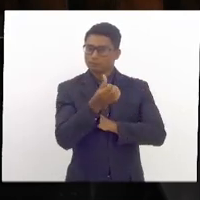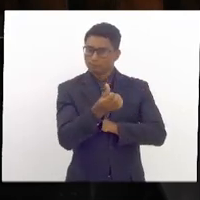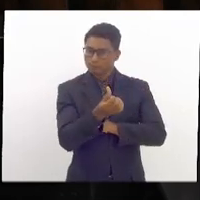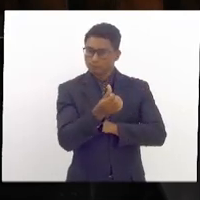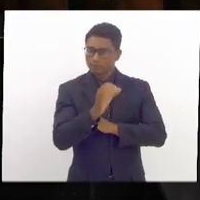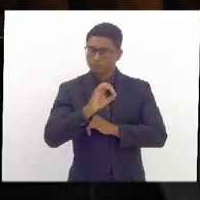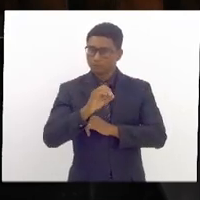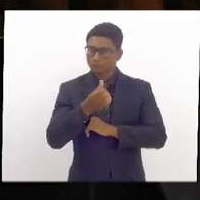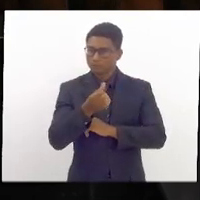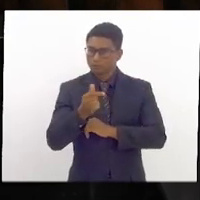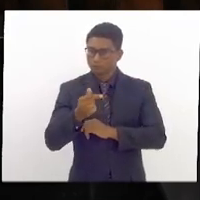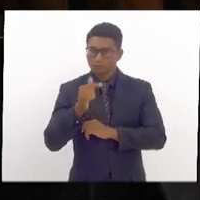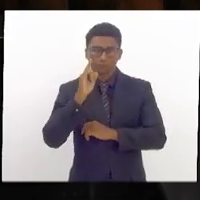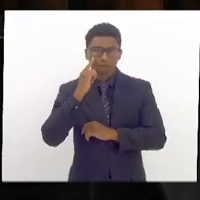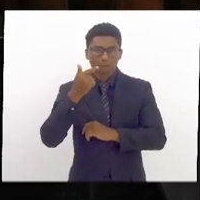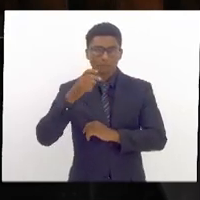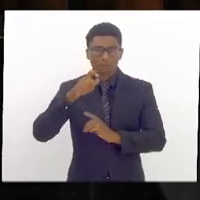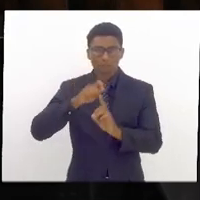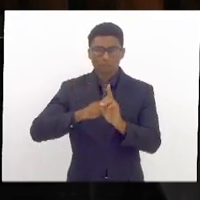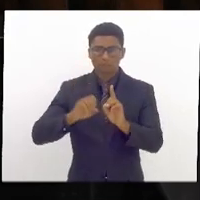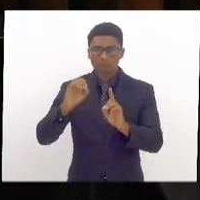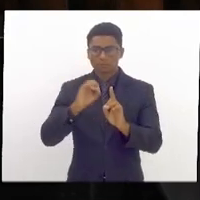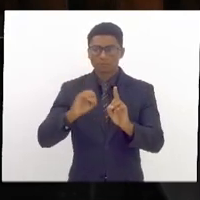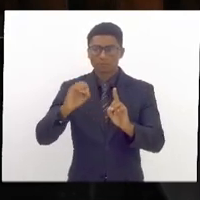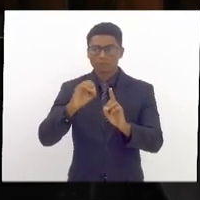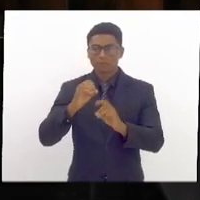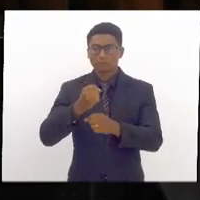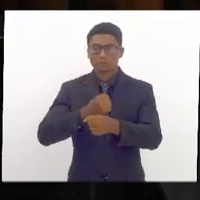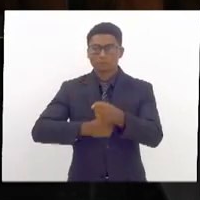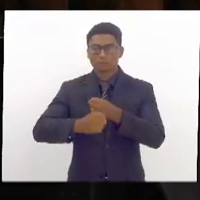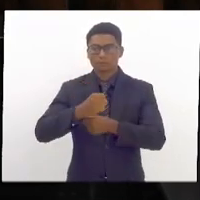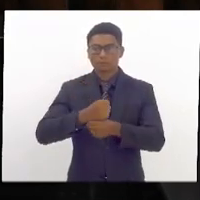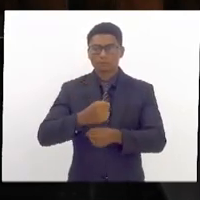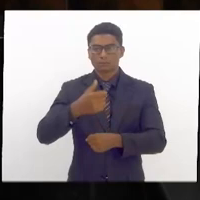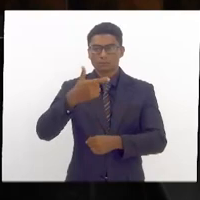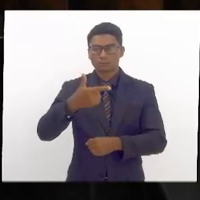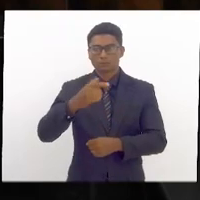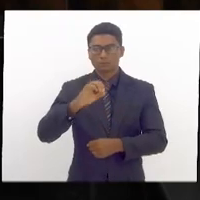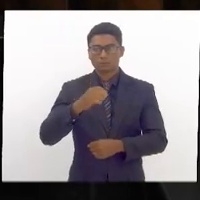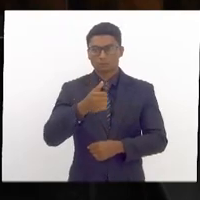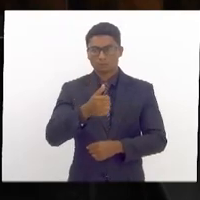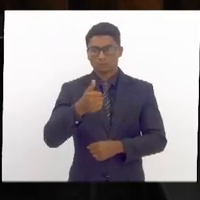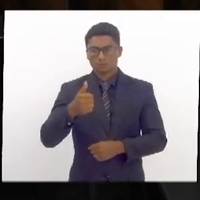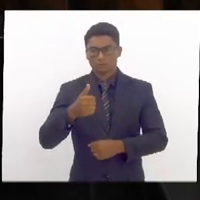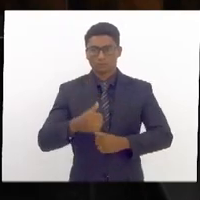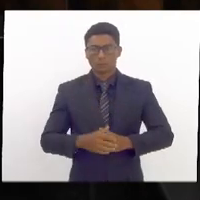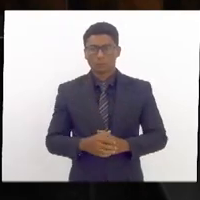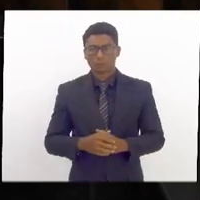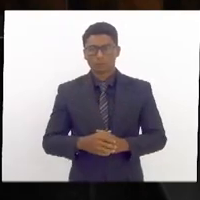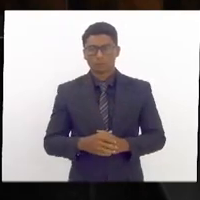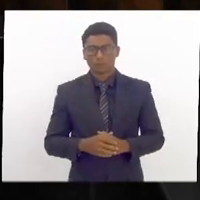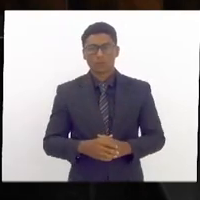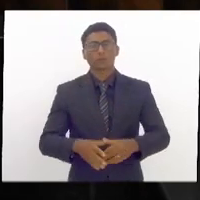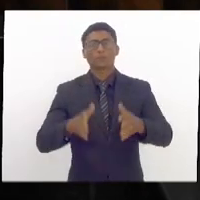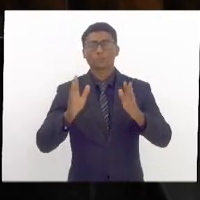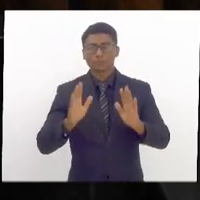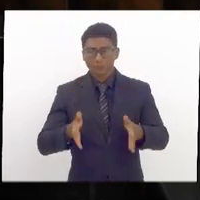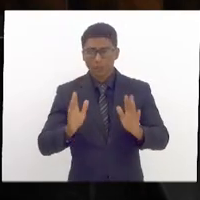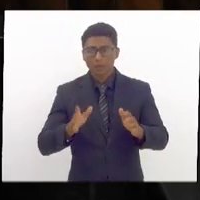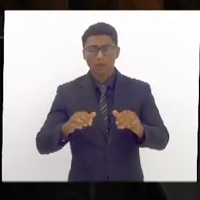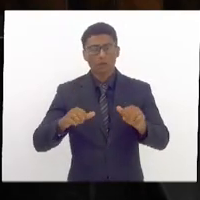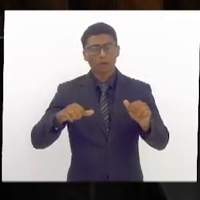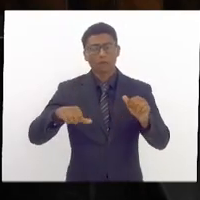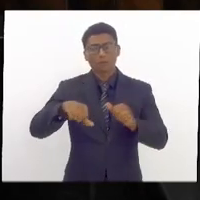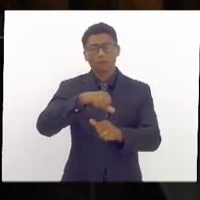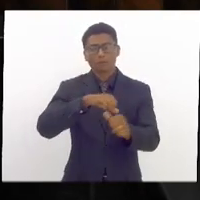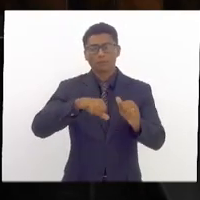6.067, de 25 de outubro de 2011, senhor presidente, foi modificada pela